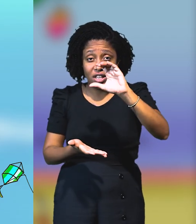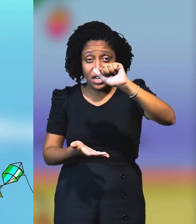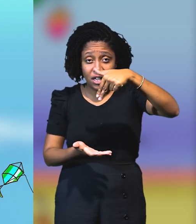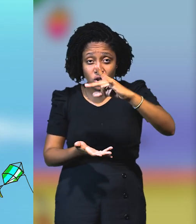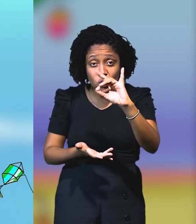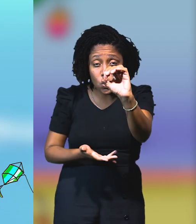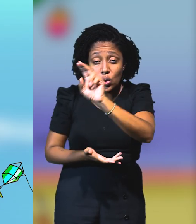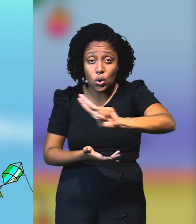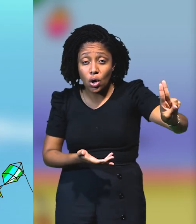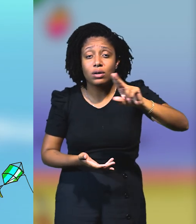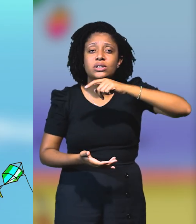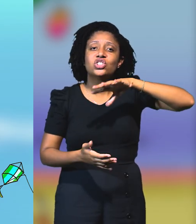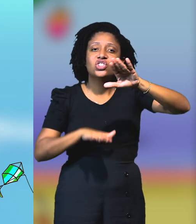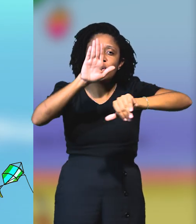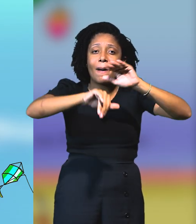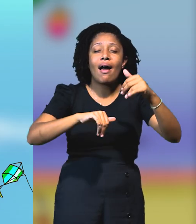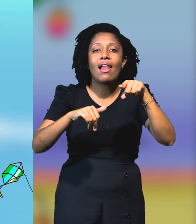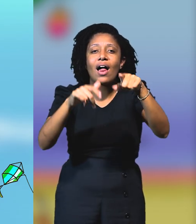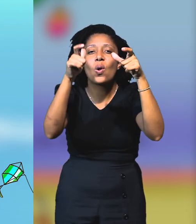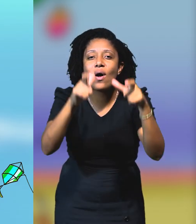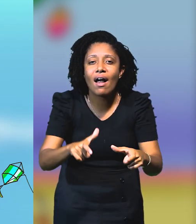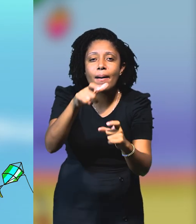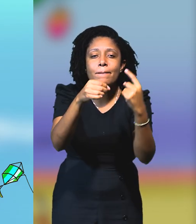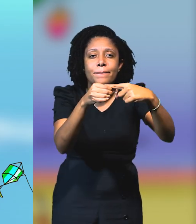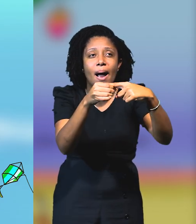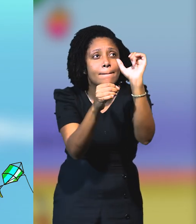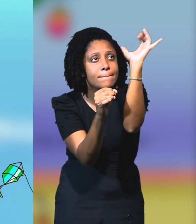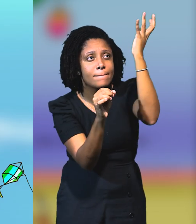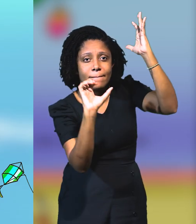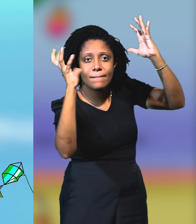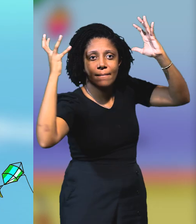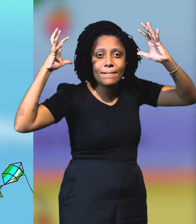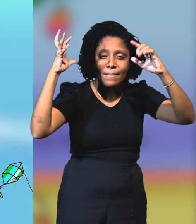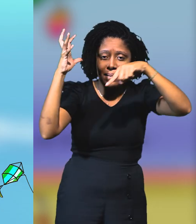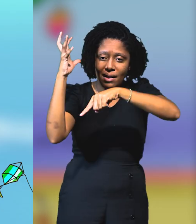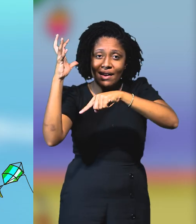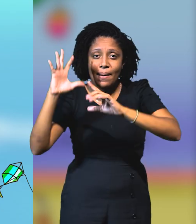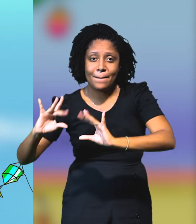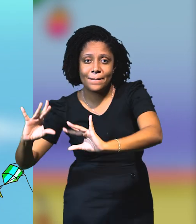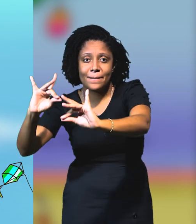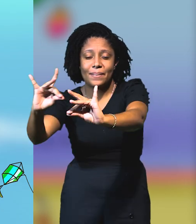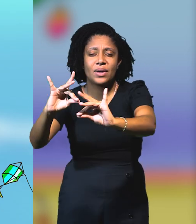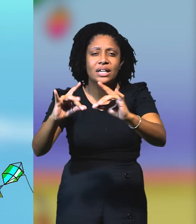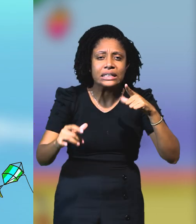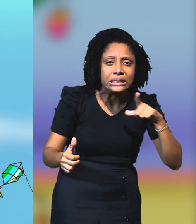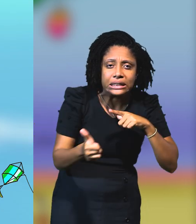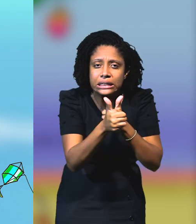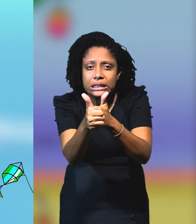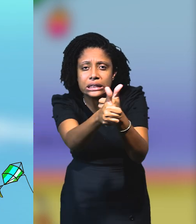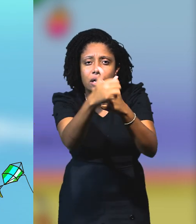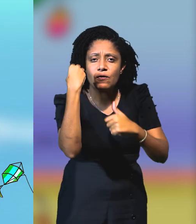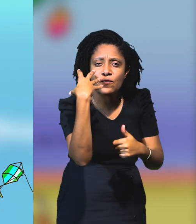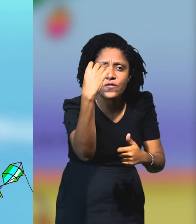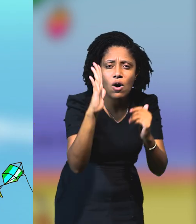nós chamávamos a área da mata entre o cangulo e o mangue. Era sempre uma expedição,